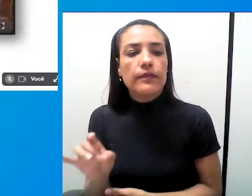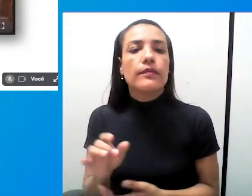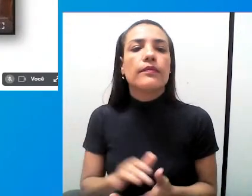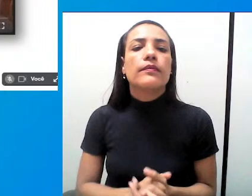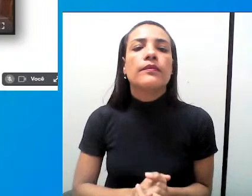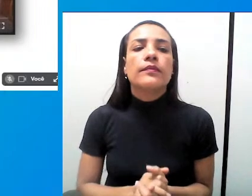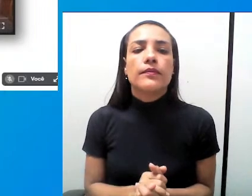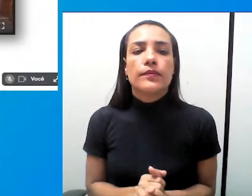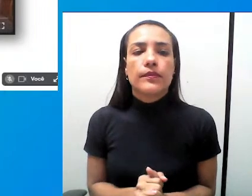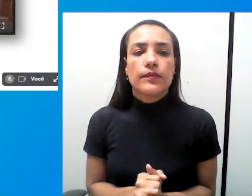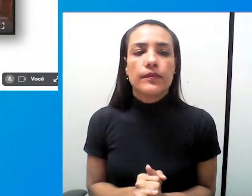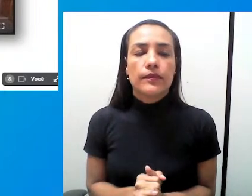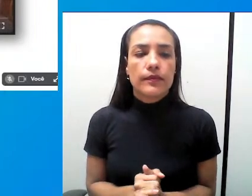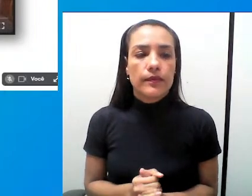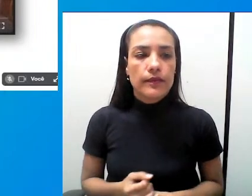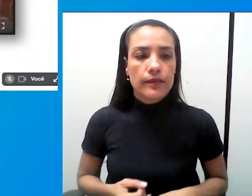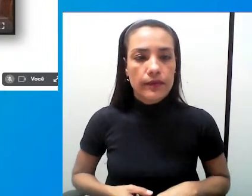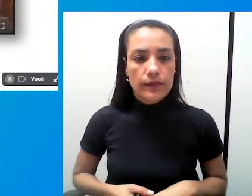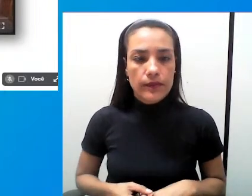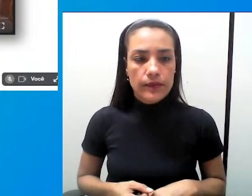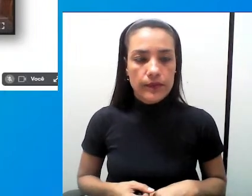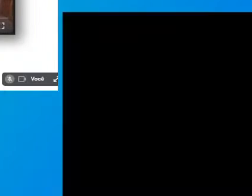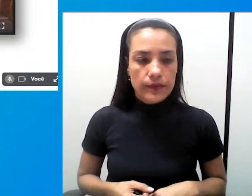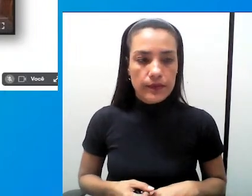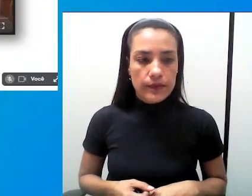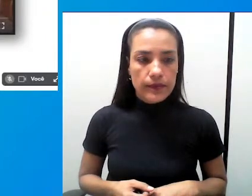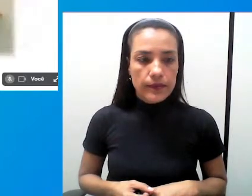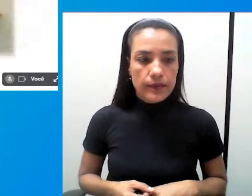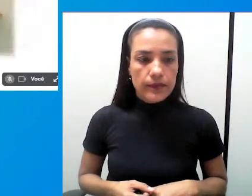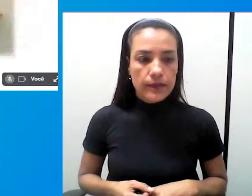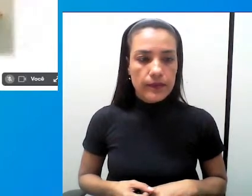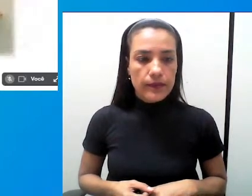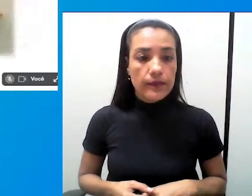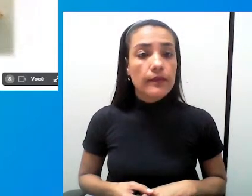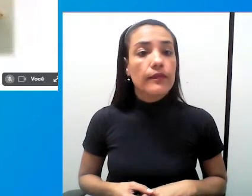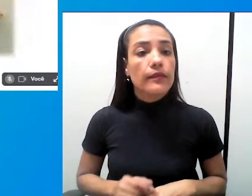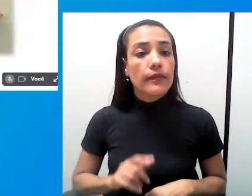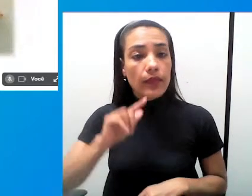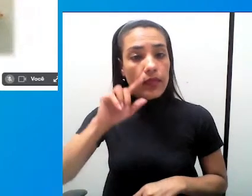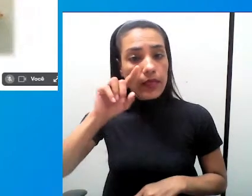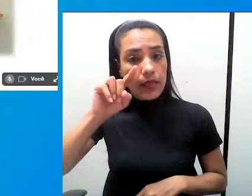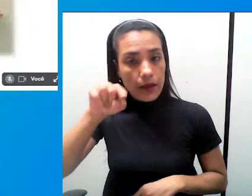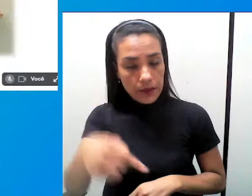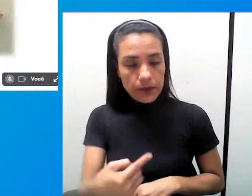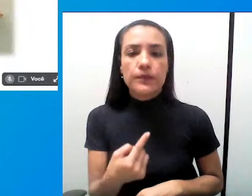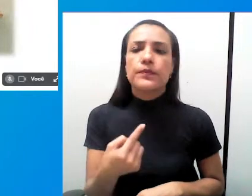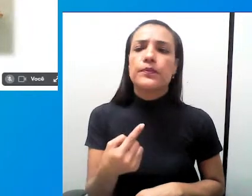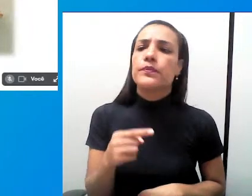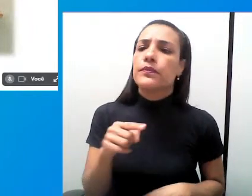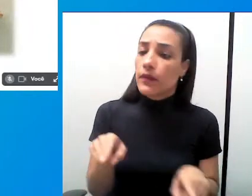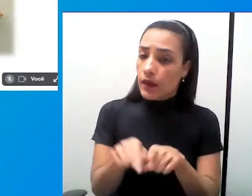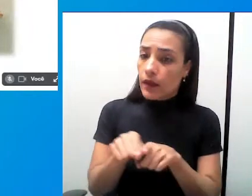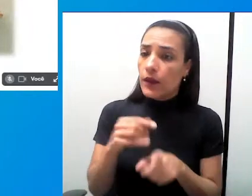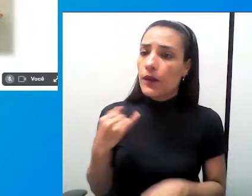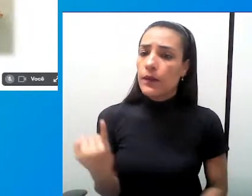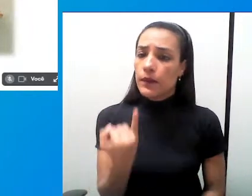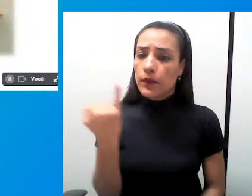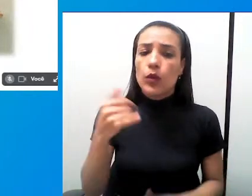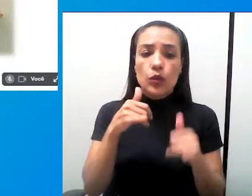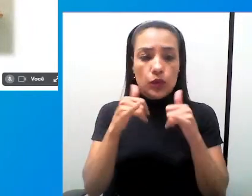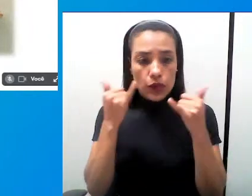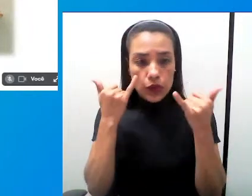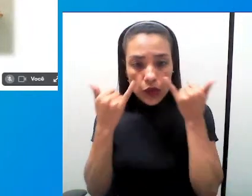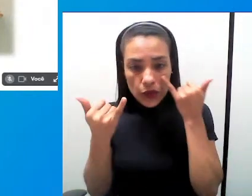buscando informações. Essa é a primeira etapa. Temos a segunda etapa muito importante, que é divulgar evento, no